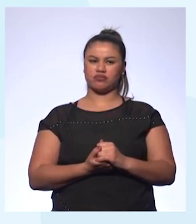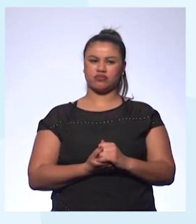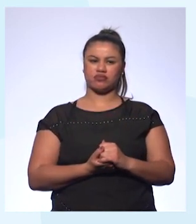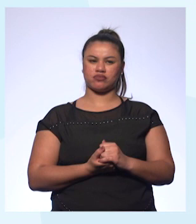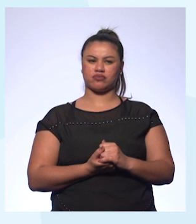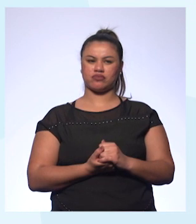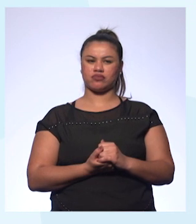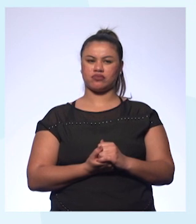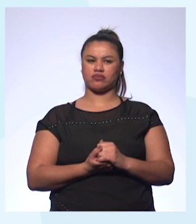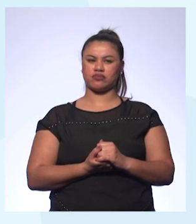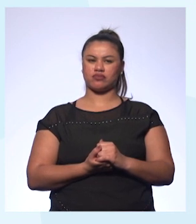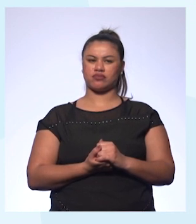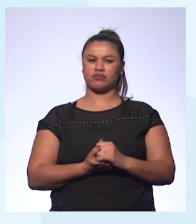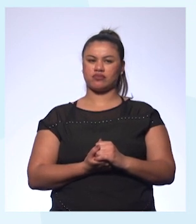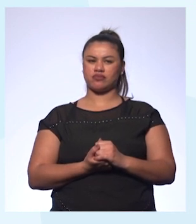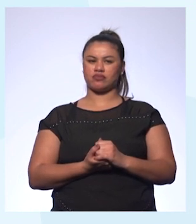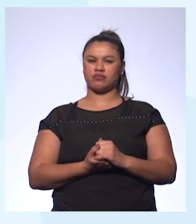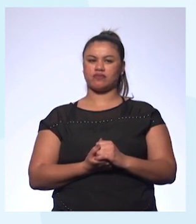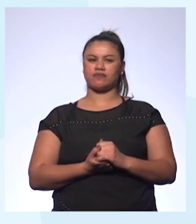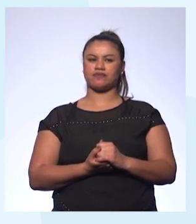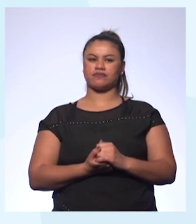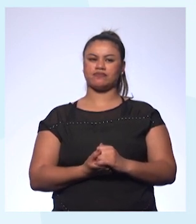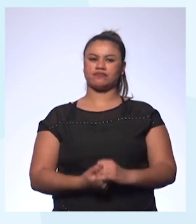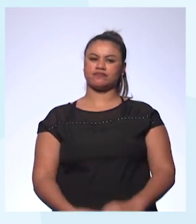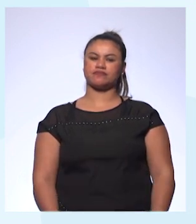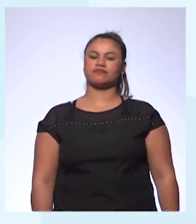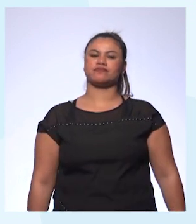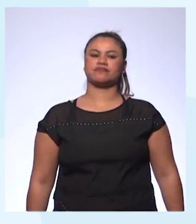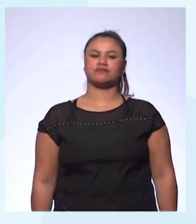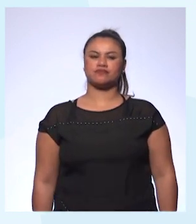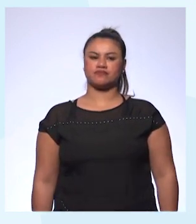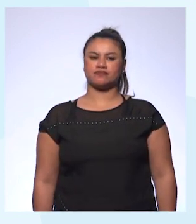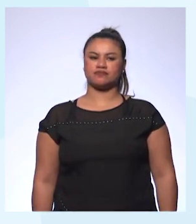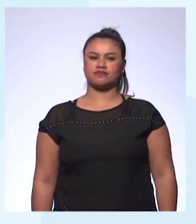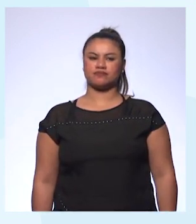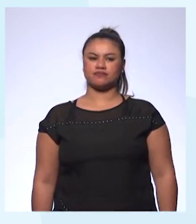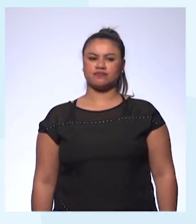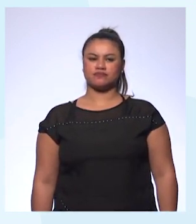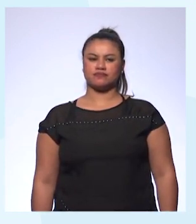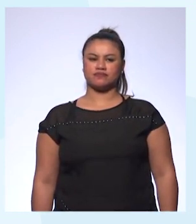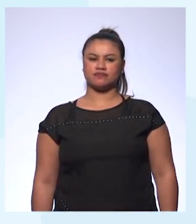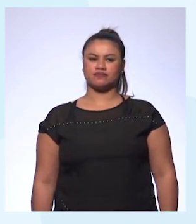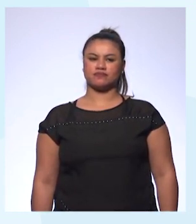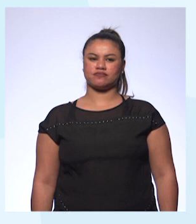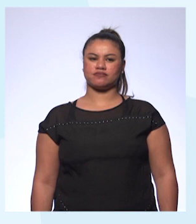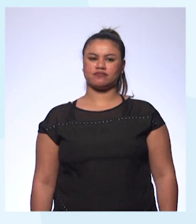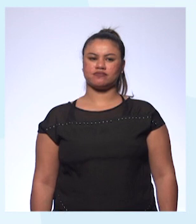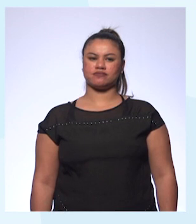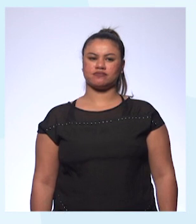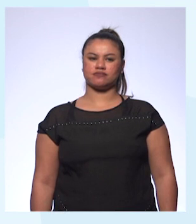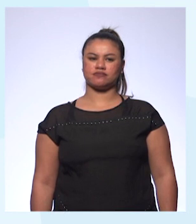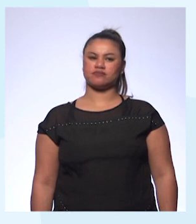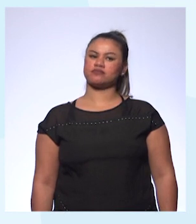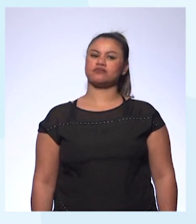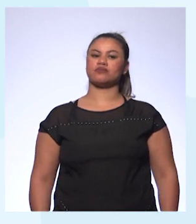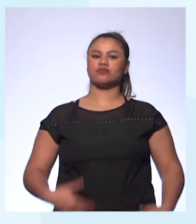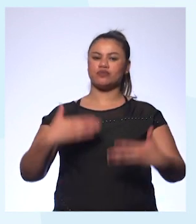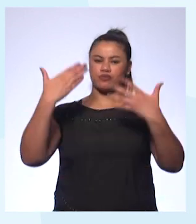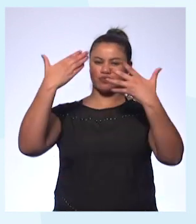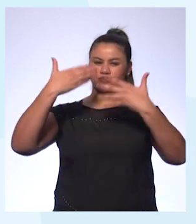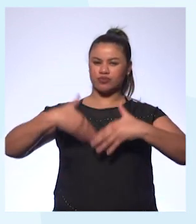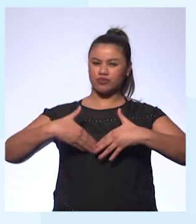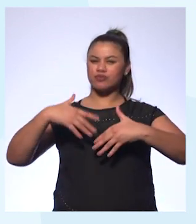que que é isso Olá é next amination Taken by Trees which we enter Colégio Universe um exame